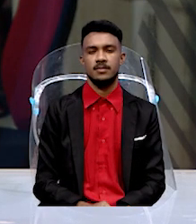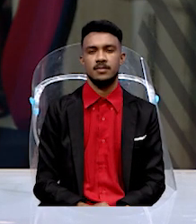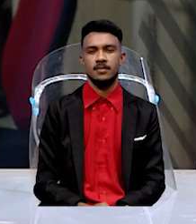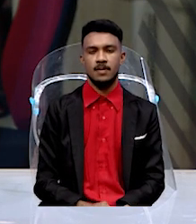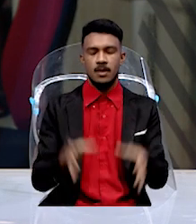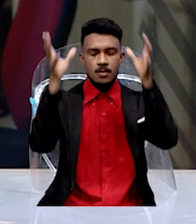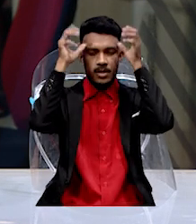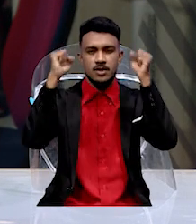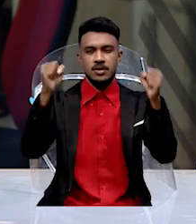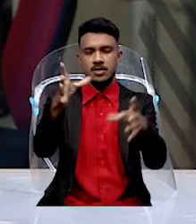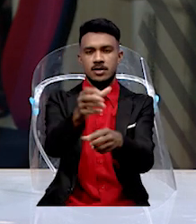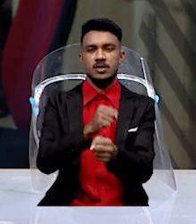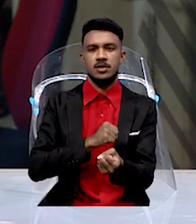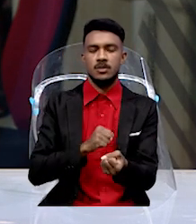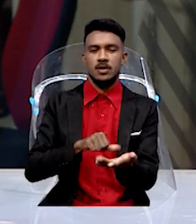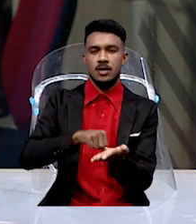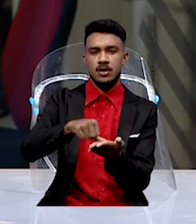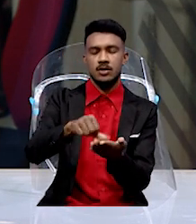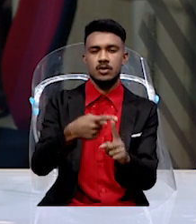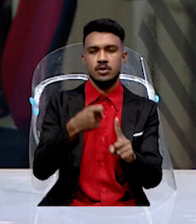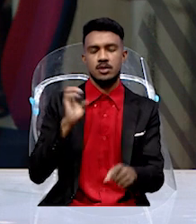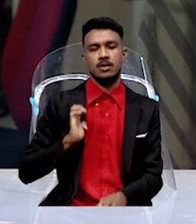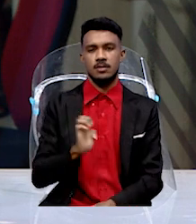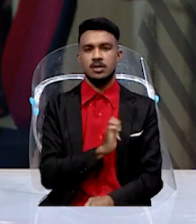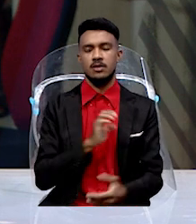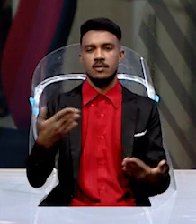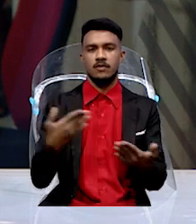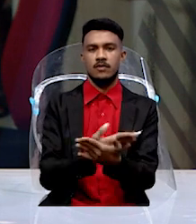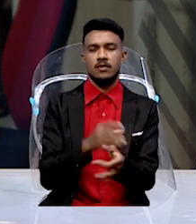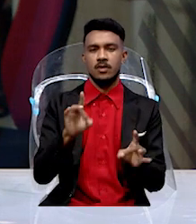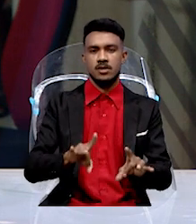Presidente da República assina carta credencial russo embaixador FOUM Austrália.